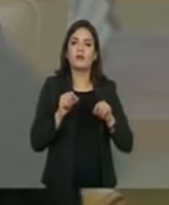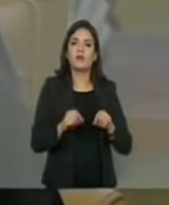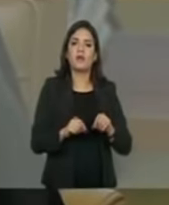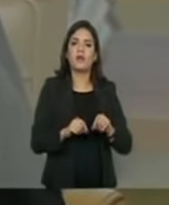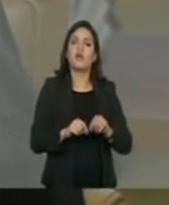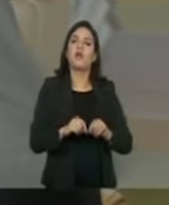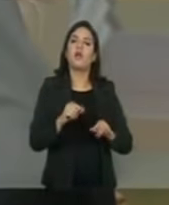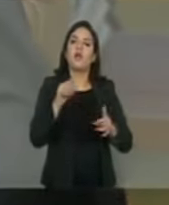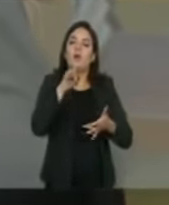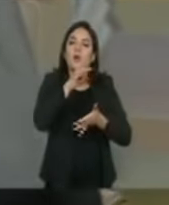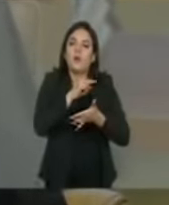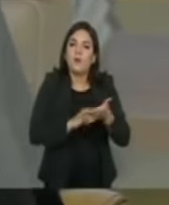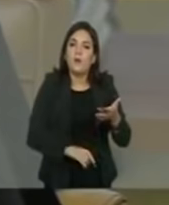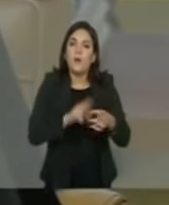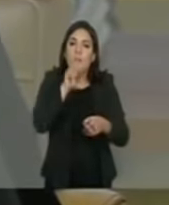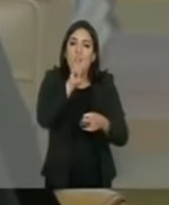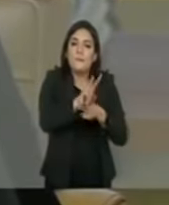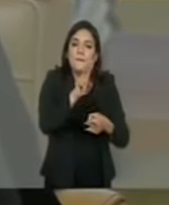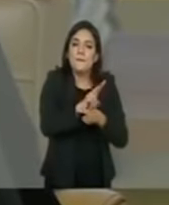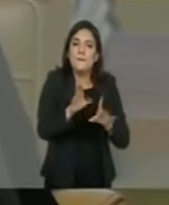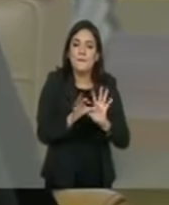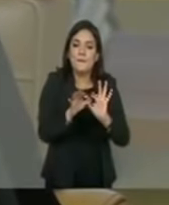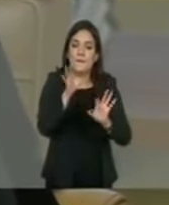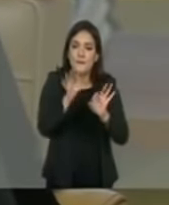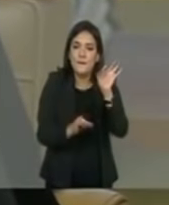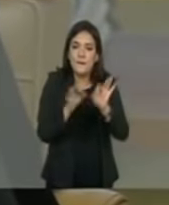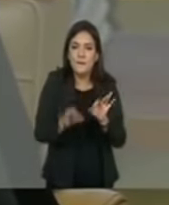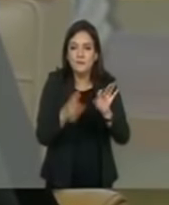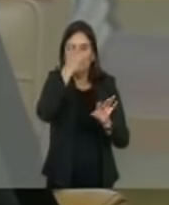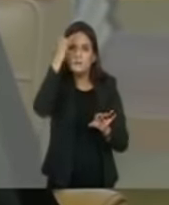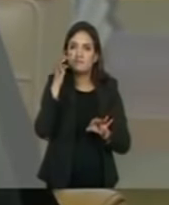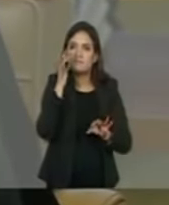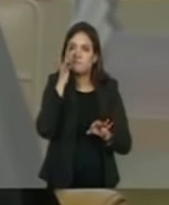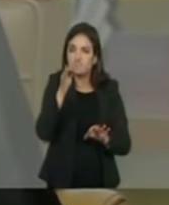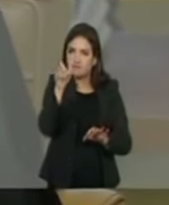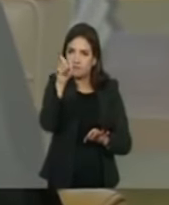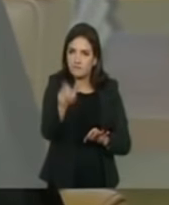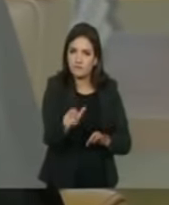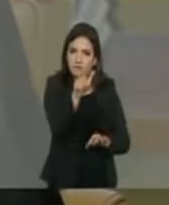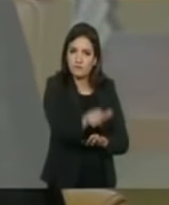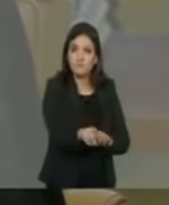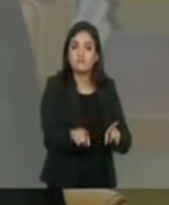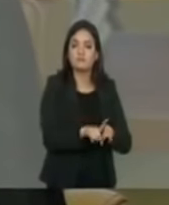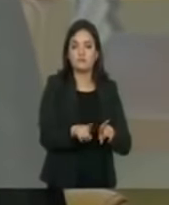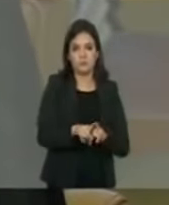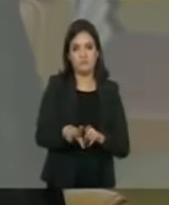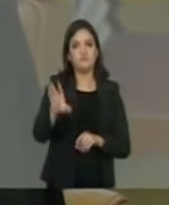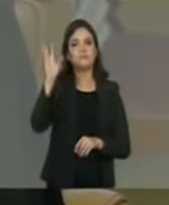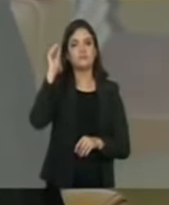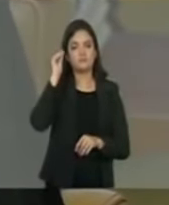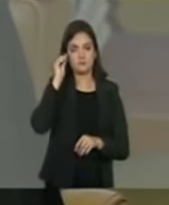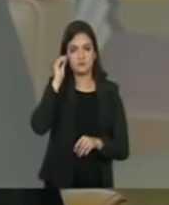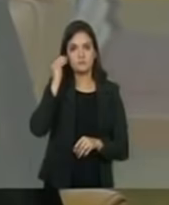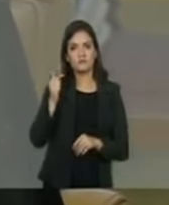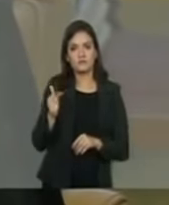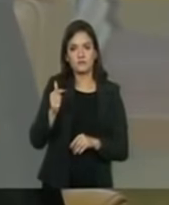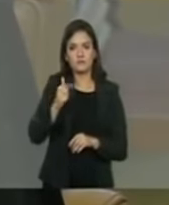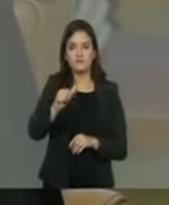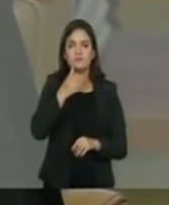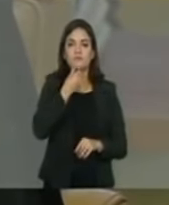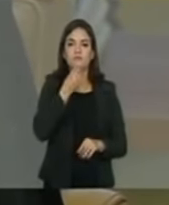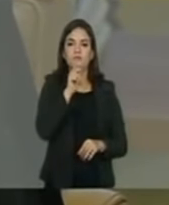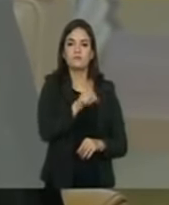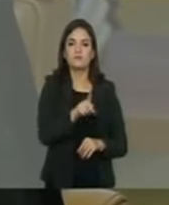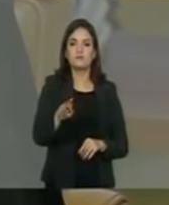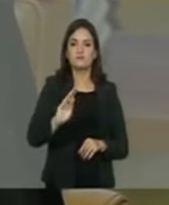jurídica do acusado em geral tal como entende também venceu do magistério saudoso professor